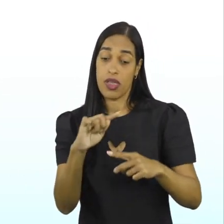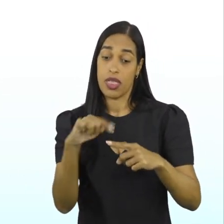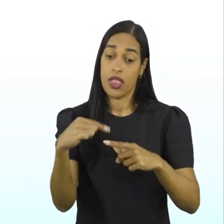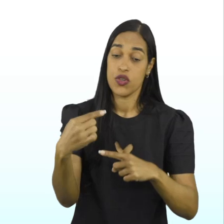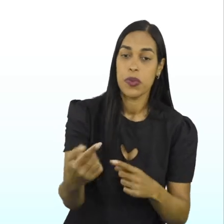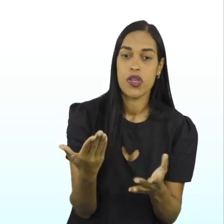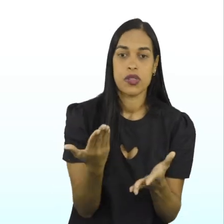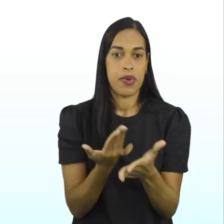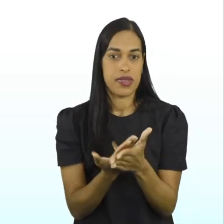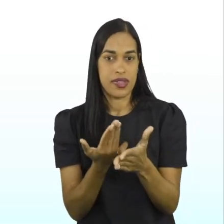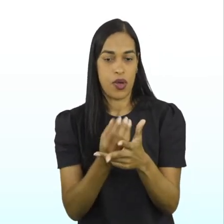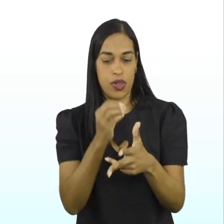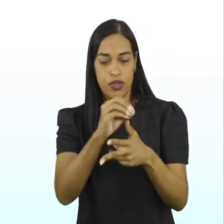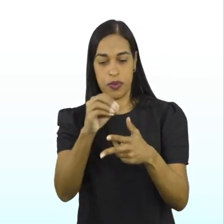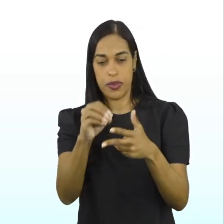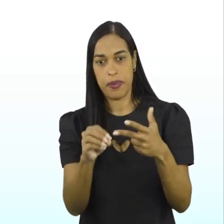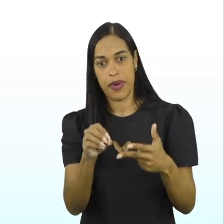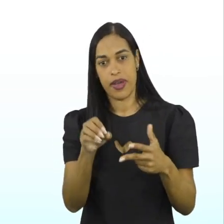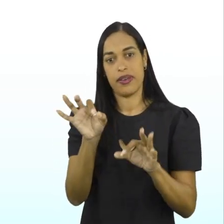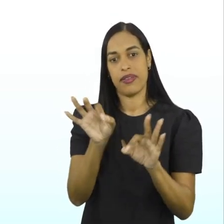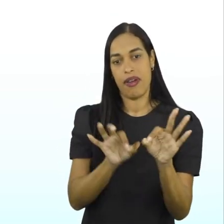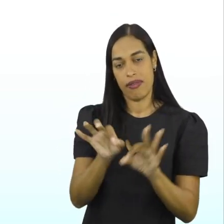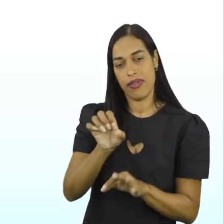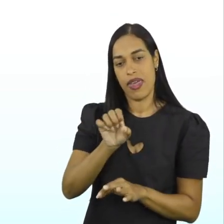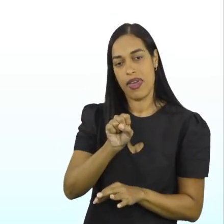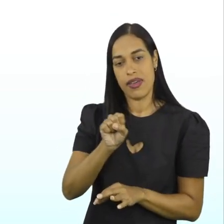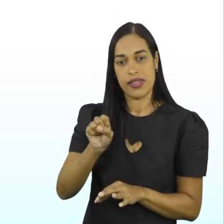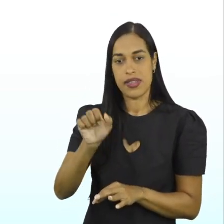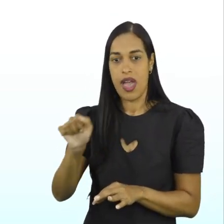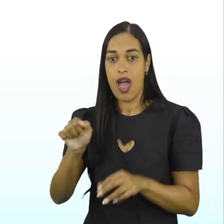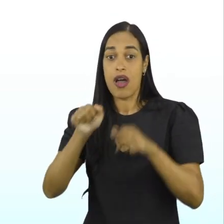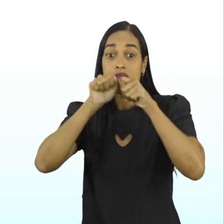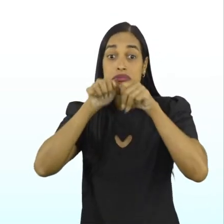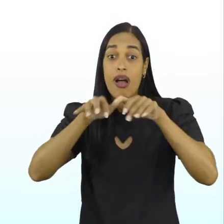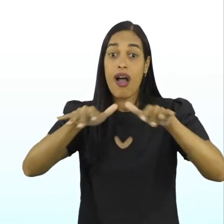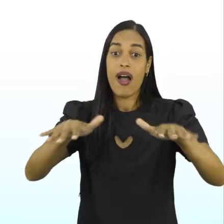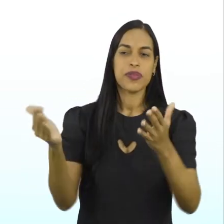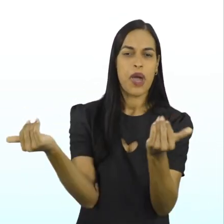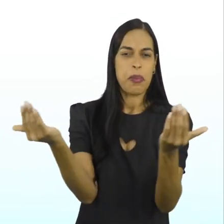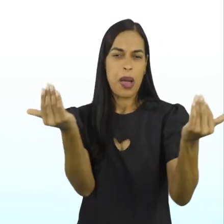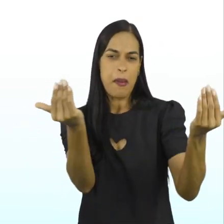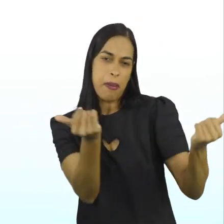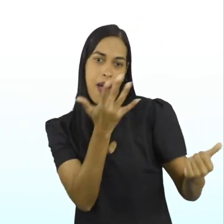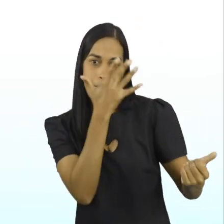aulas do Prepara Enem e SSA e espalha para todo mundo e traz mais